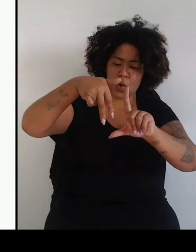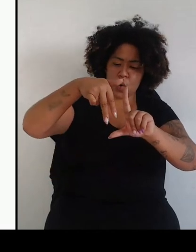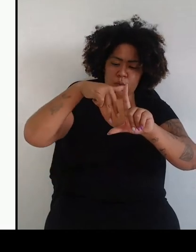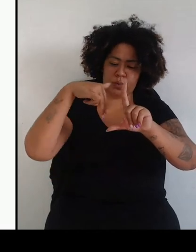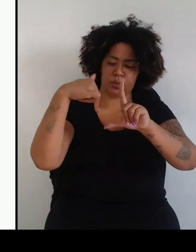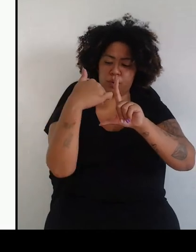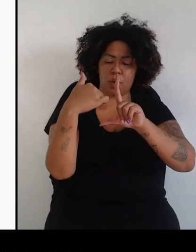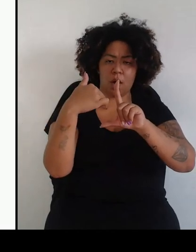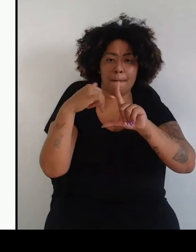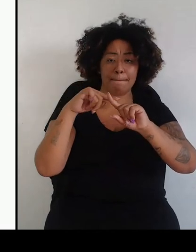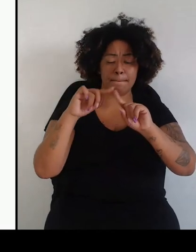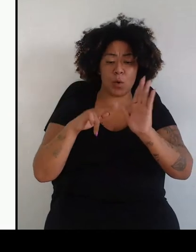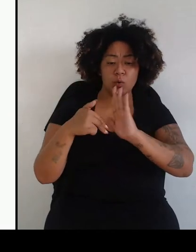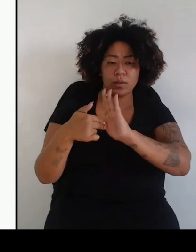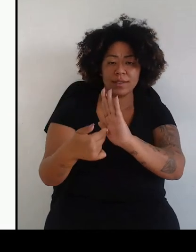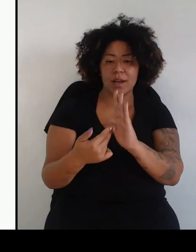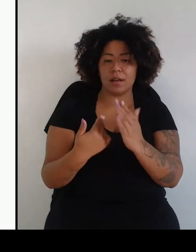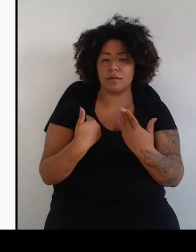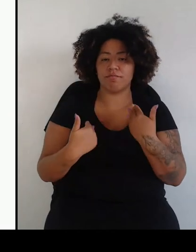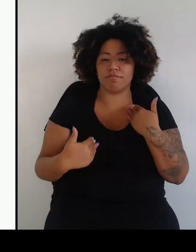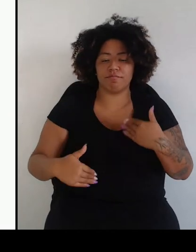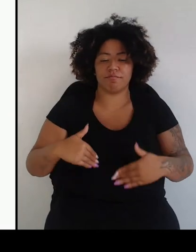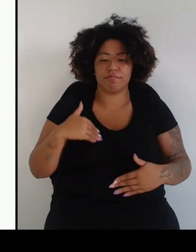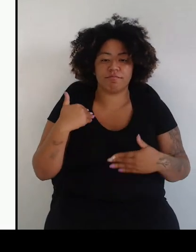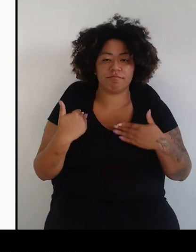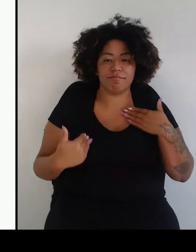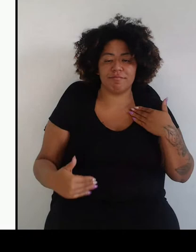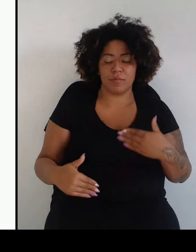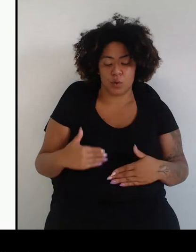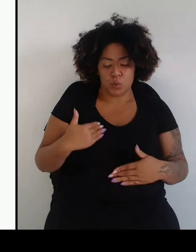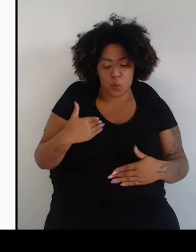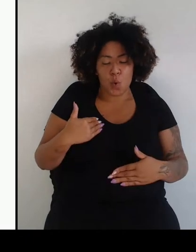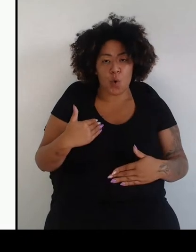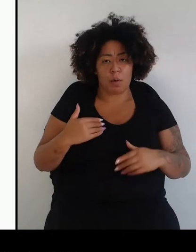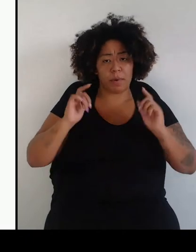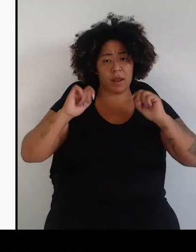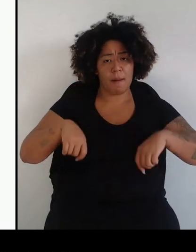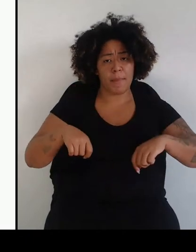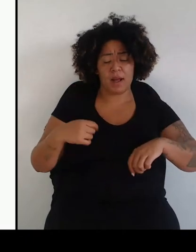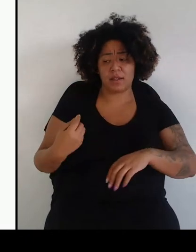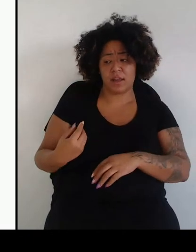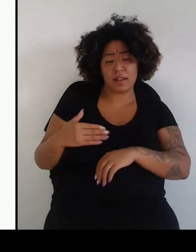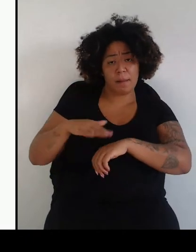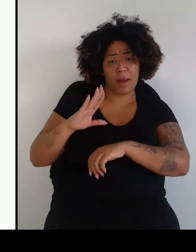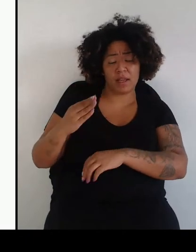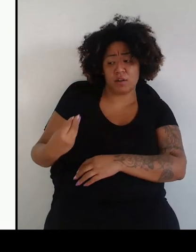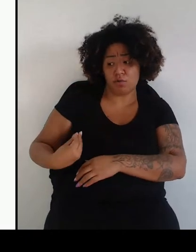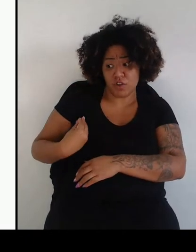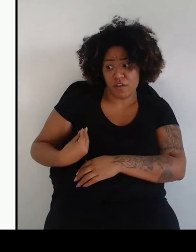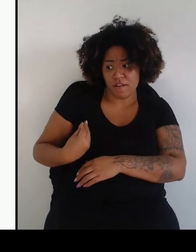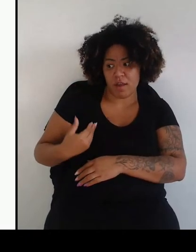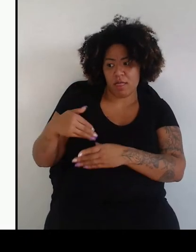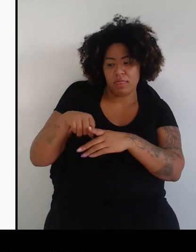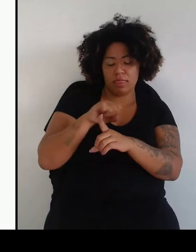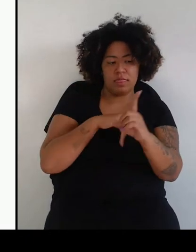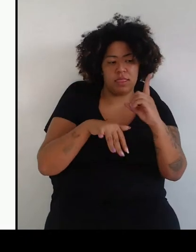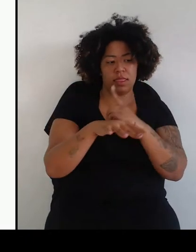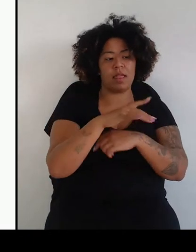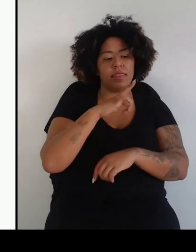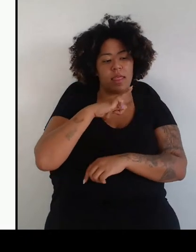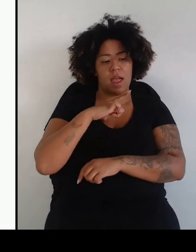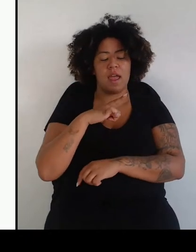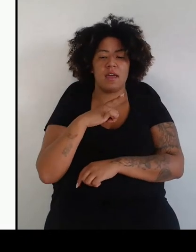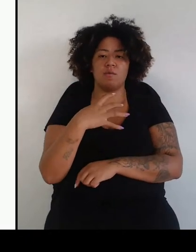a natureza dos encontros homossexuais dentro do mundo em que bacon vivia a um sentimento de